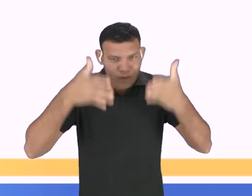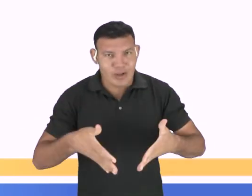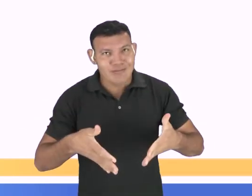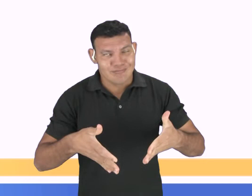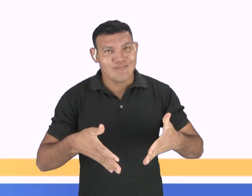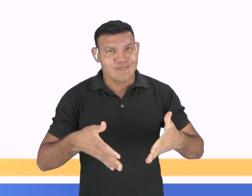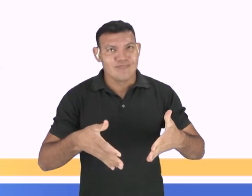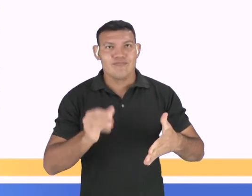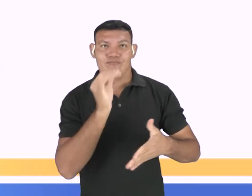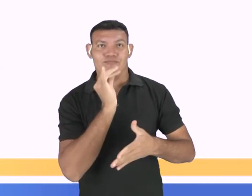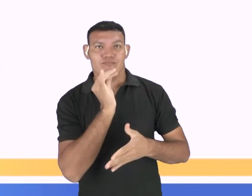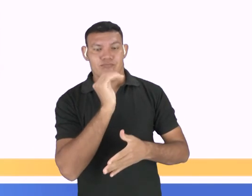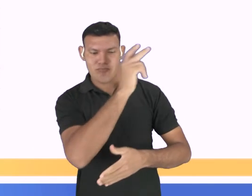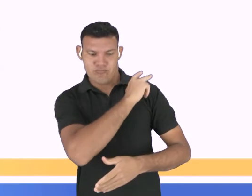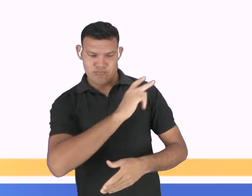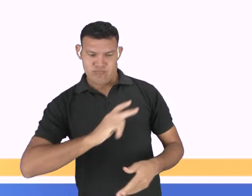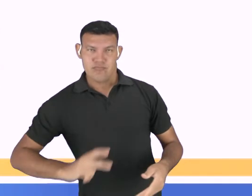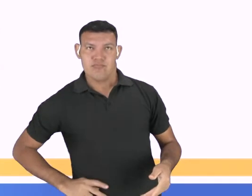né, pessoal?